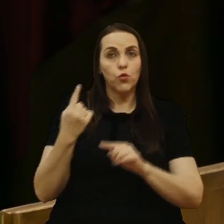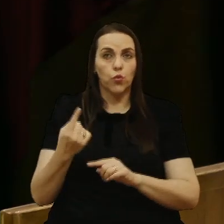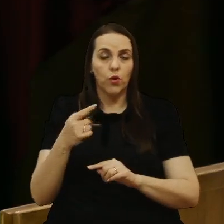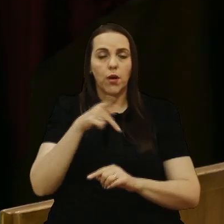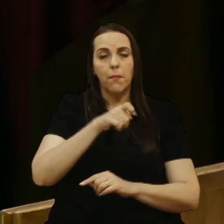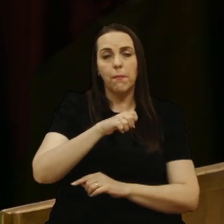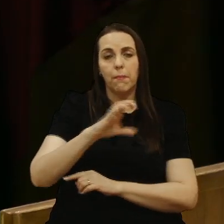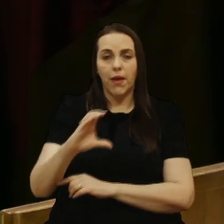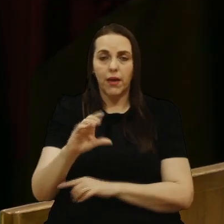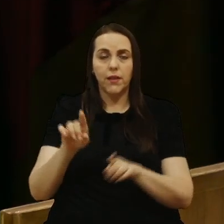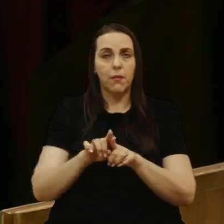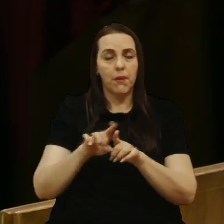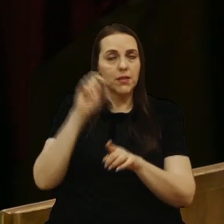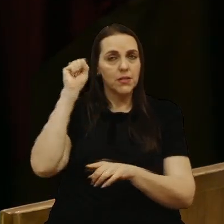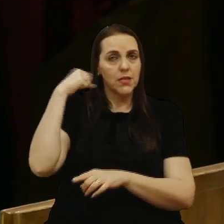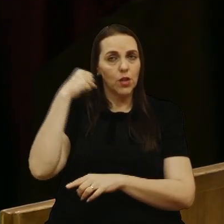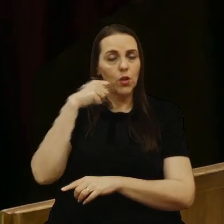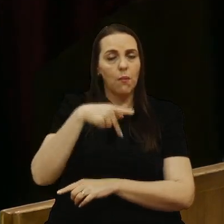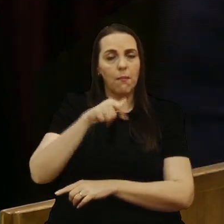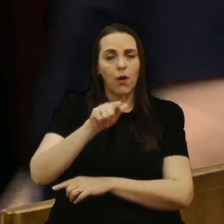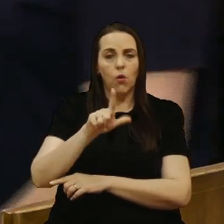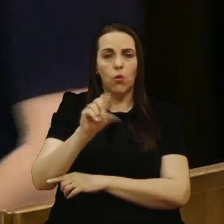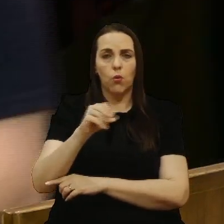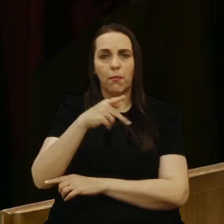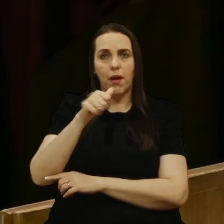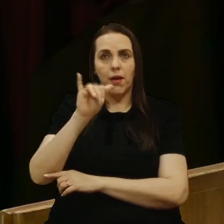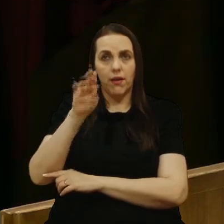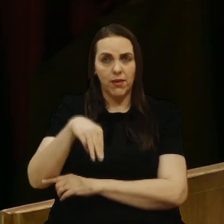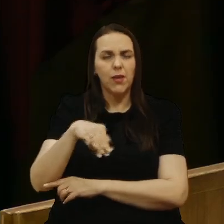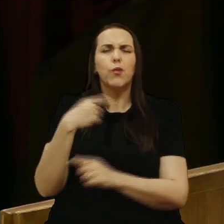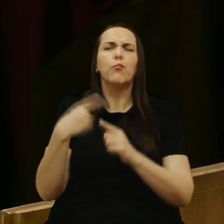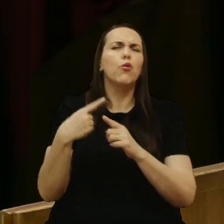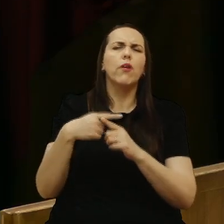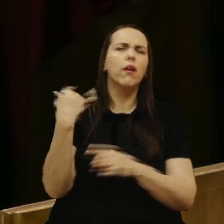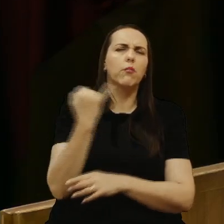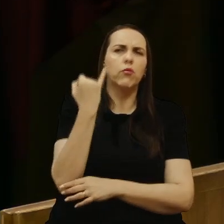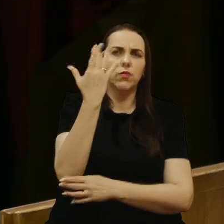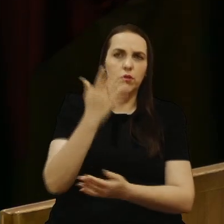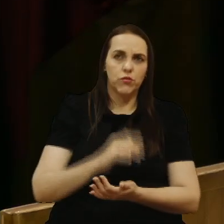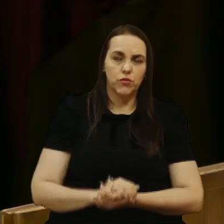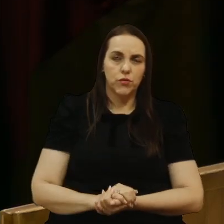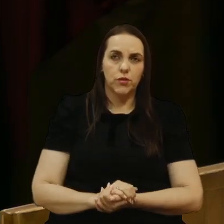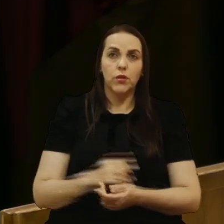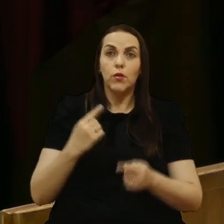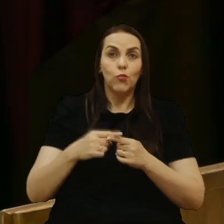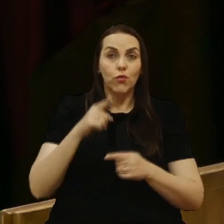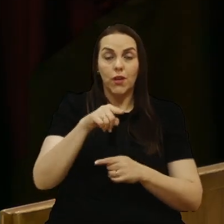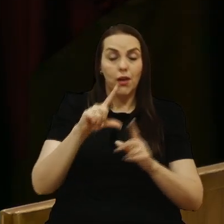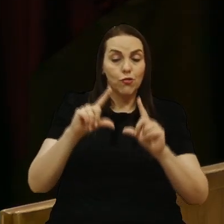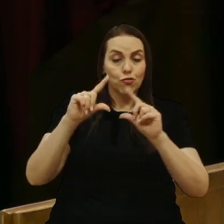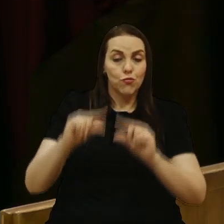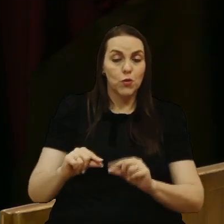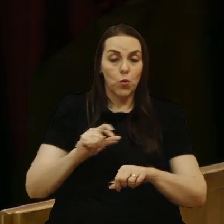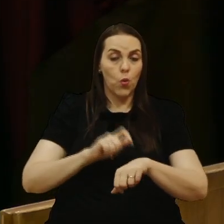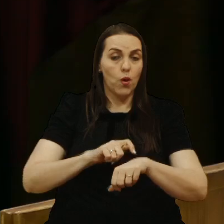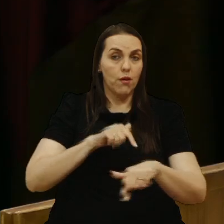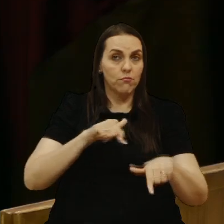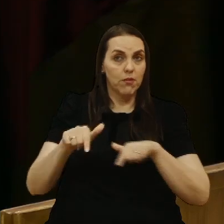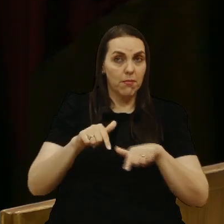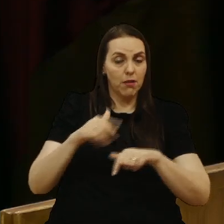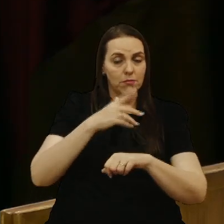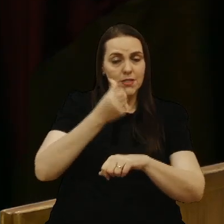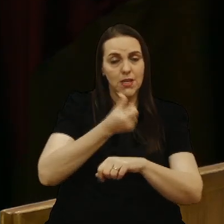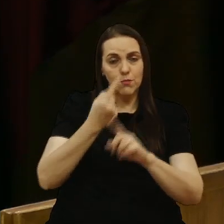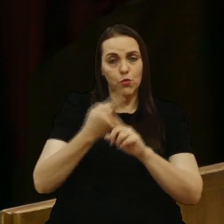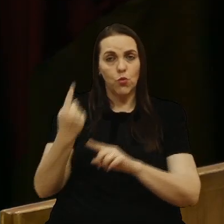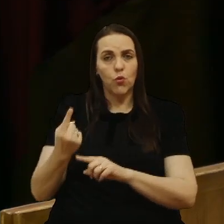senador Paulo Paim. E por que isso é tão importante, pessoal? Porque isso, reduzindo a jornada, melhora a saúde mental